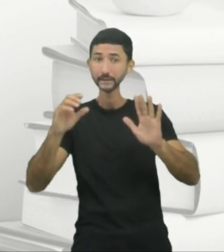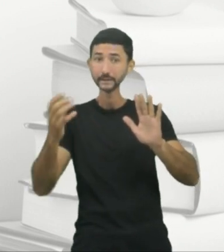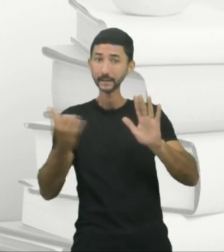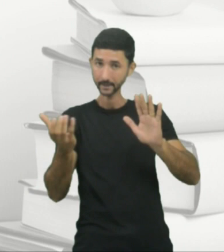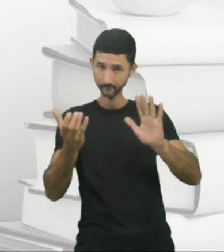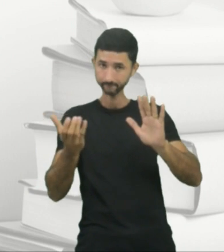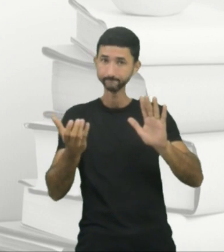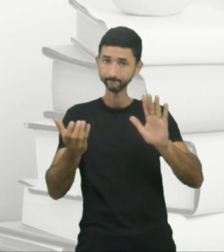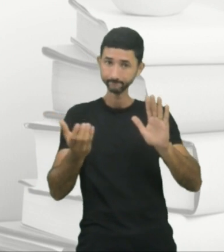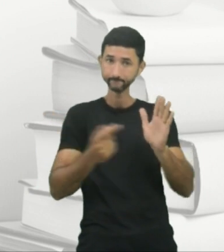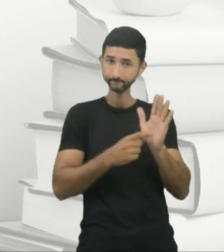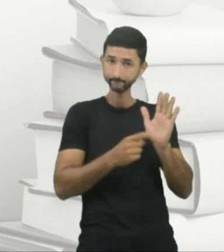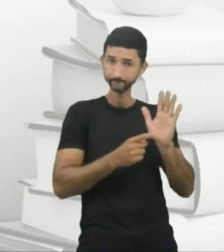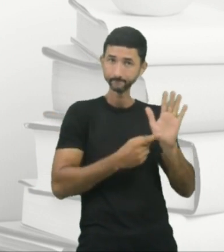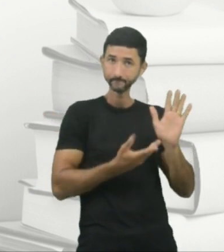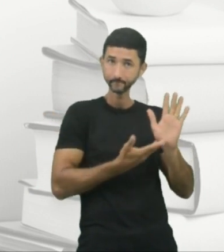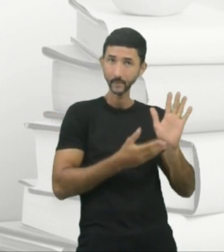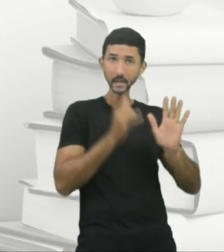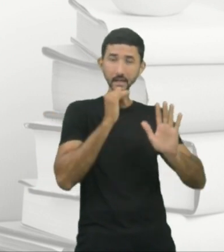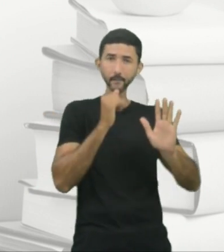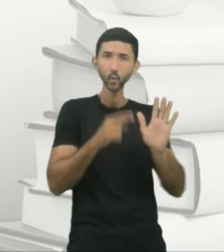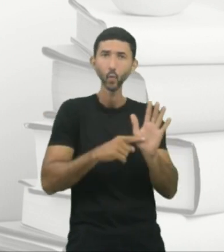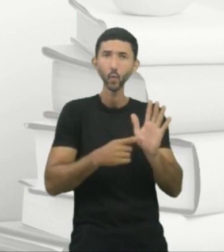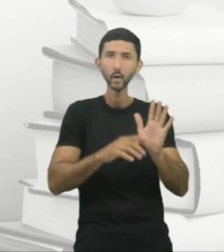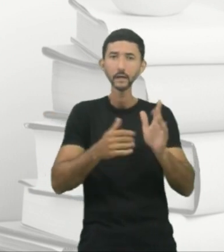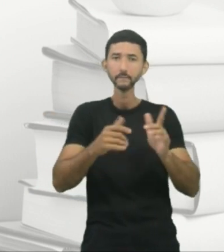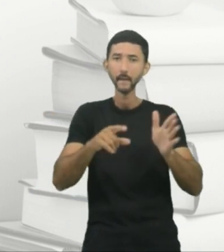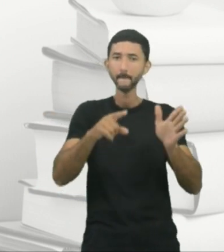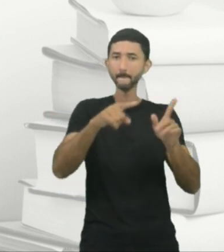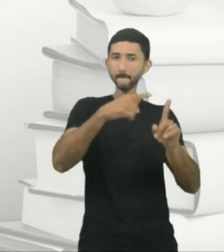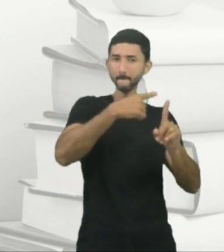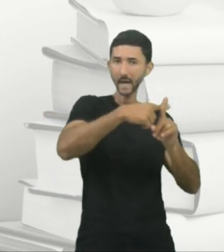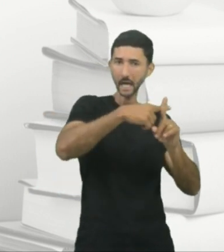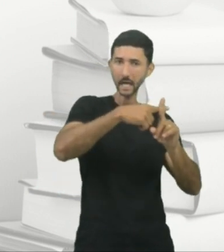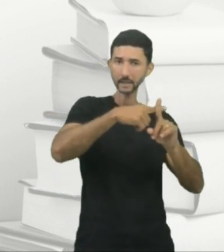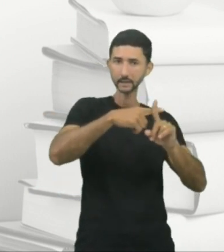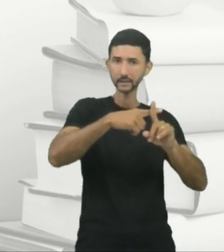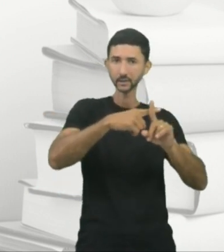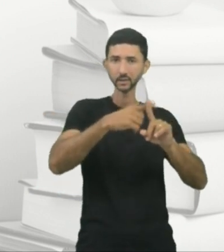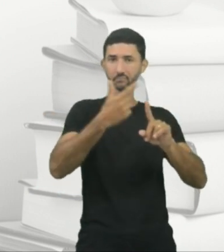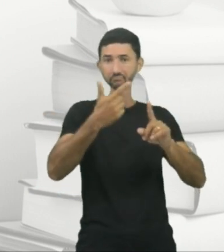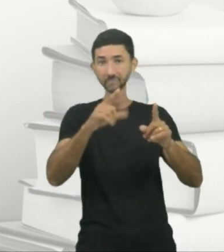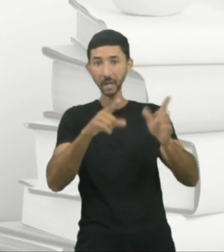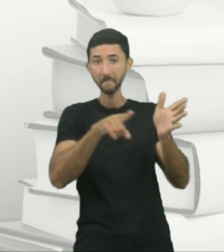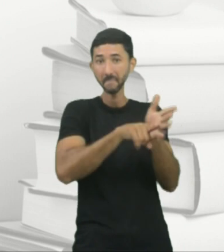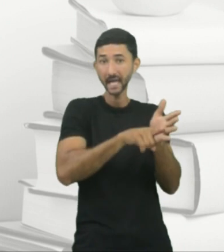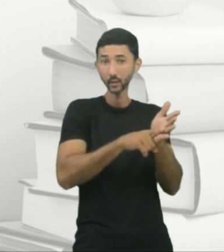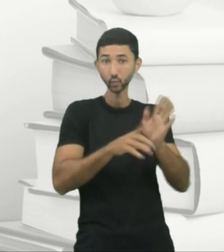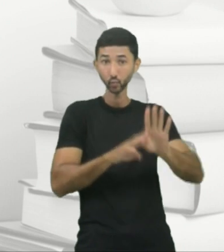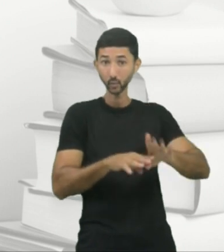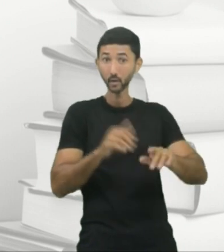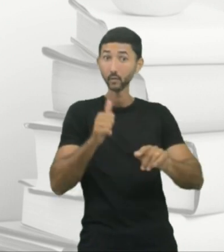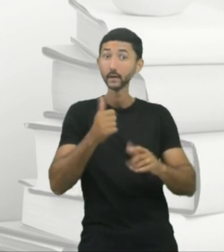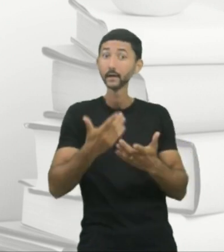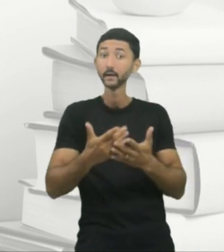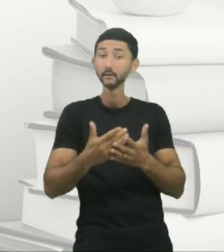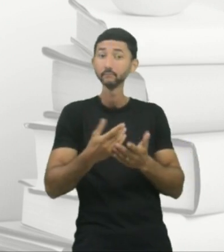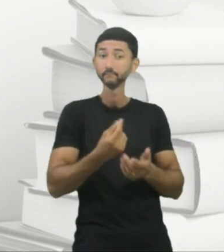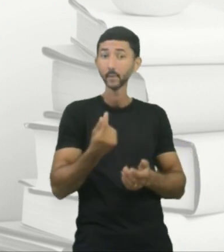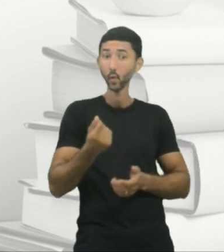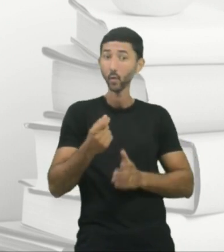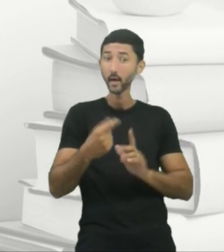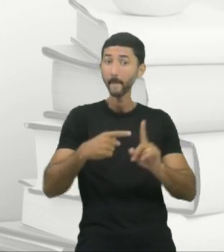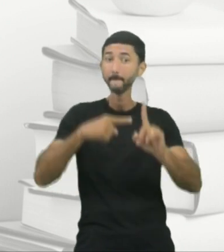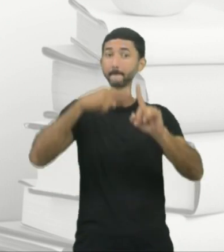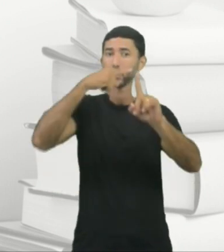21,02. Sendo que, se eu não tenho o sinal de mais e não aparece o sinal de menos, significa que esse